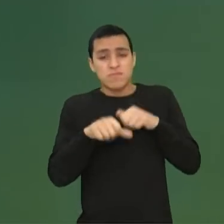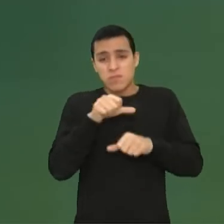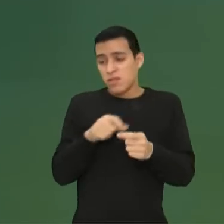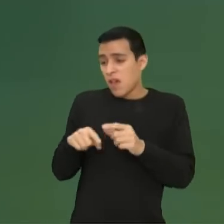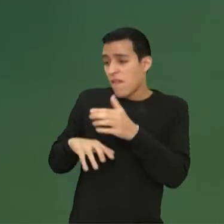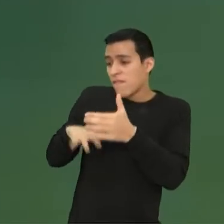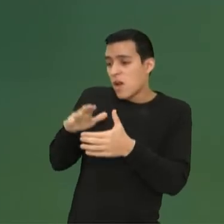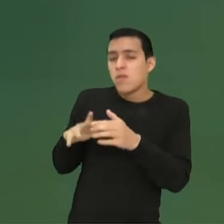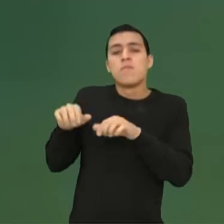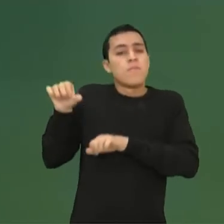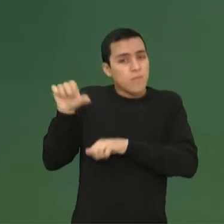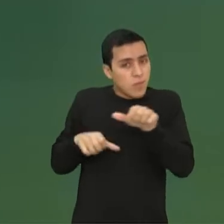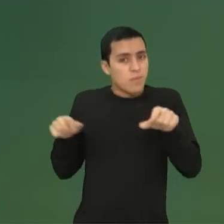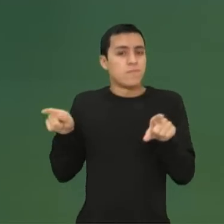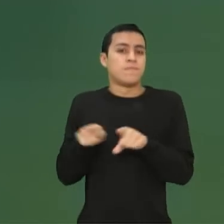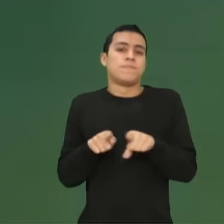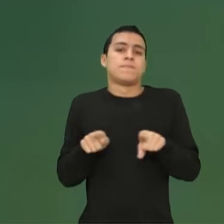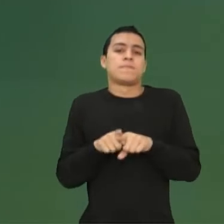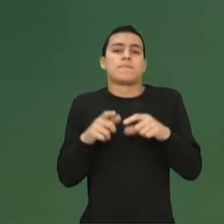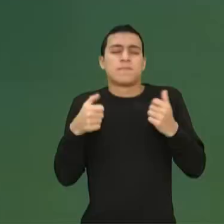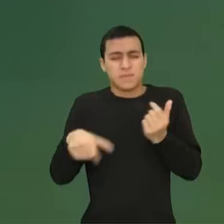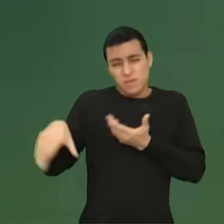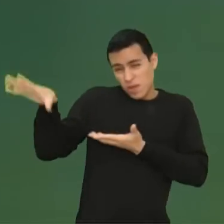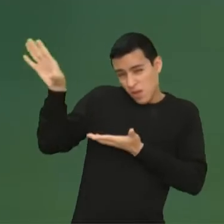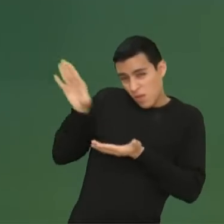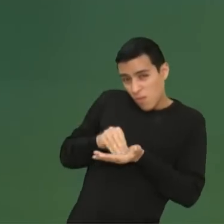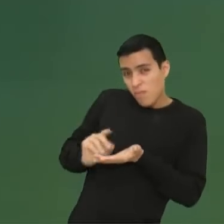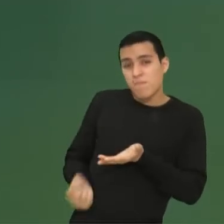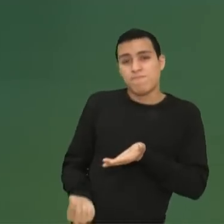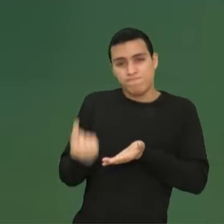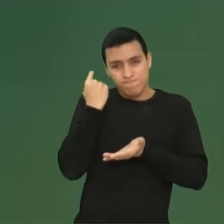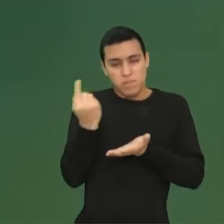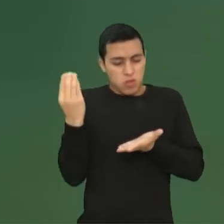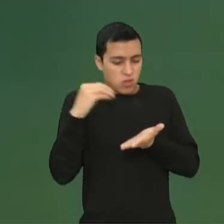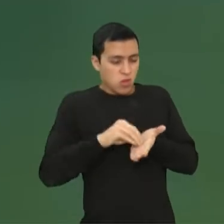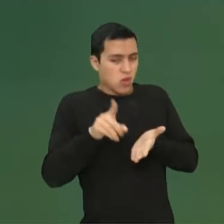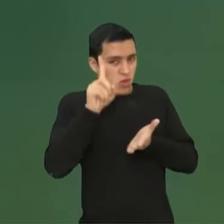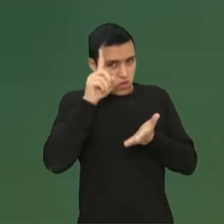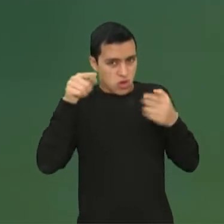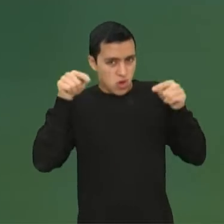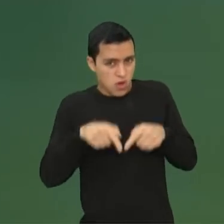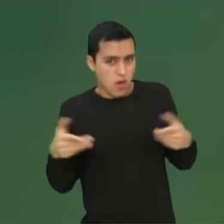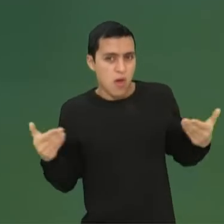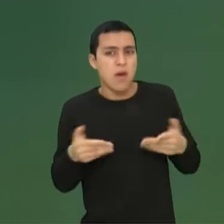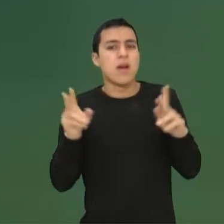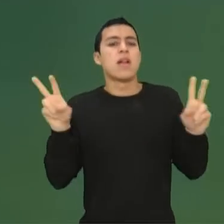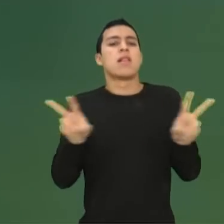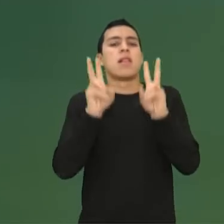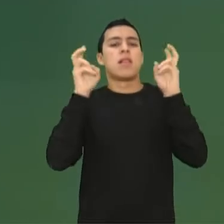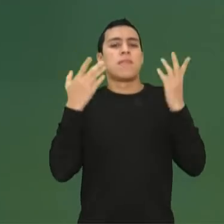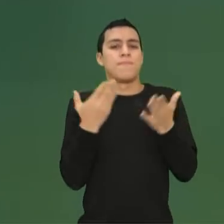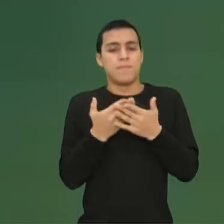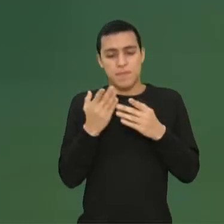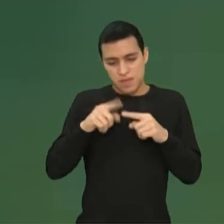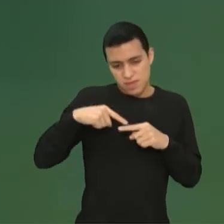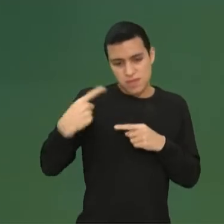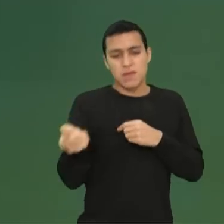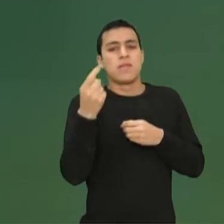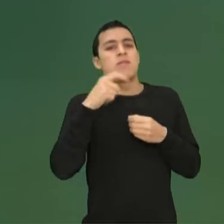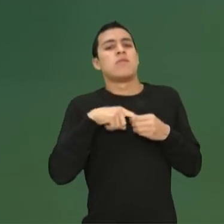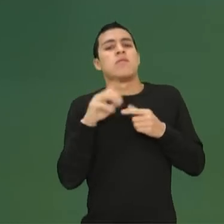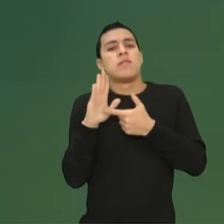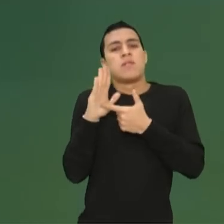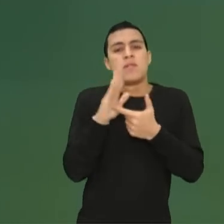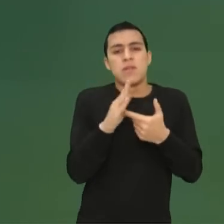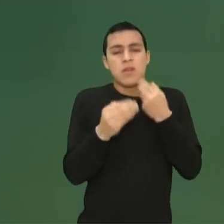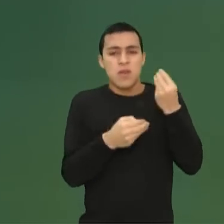volume, eles mudam. Vamos copiar no caderno? Coloca a data de hoje, o tema da nossa aula e daqui a pouco eu volto para